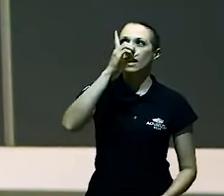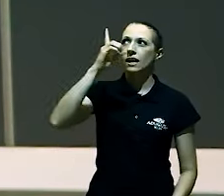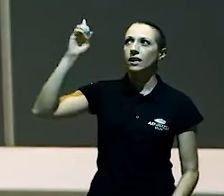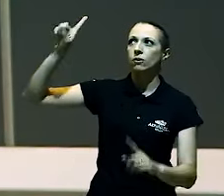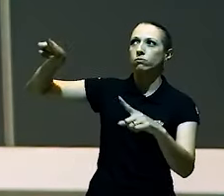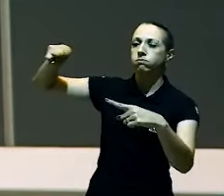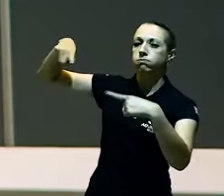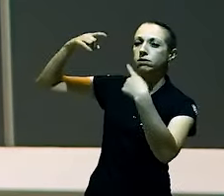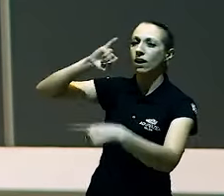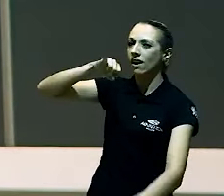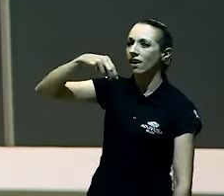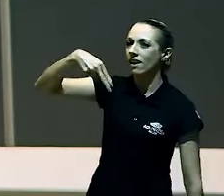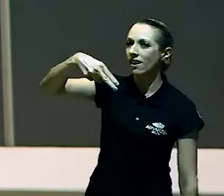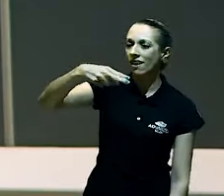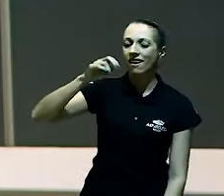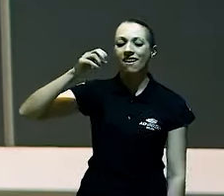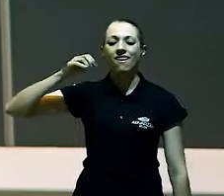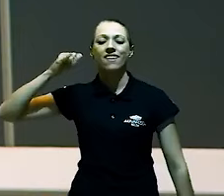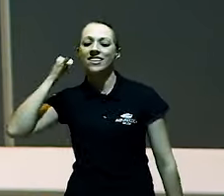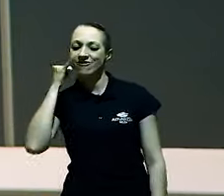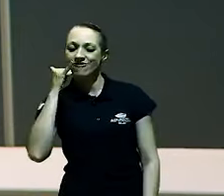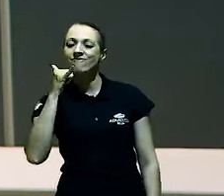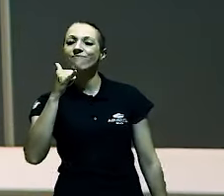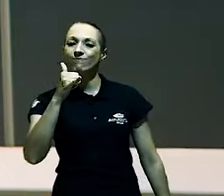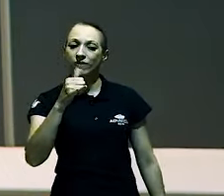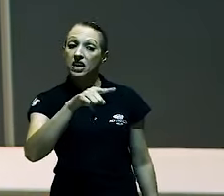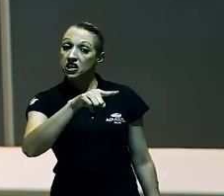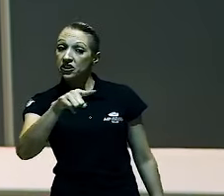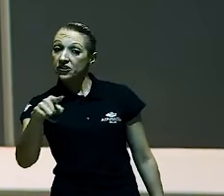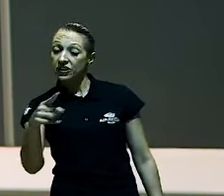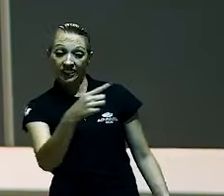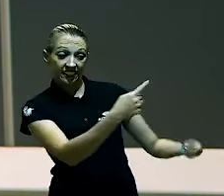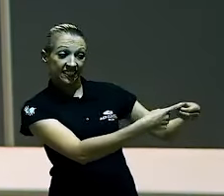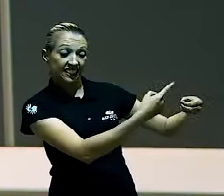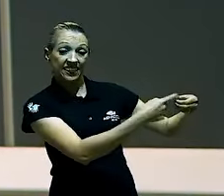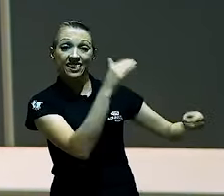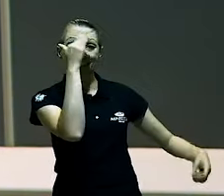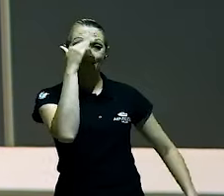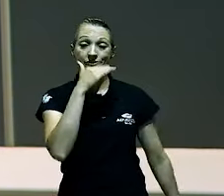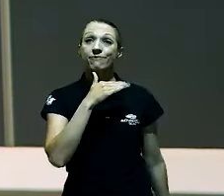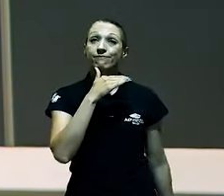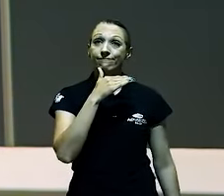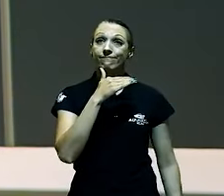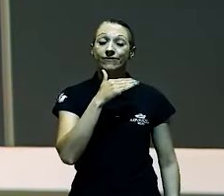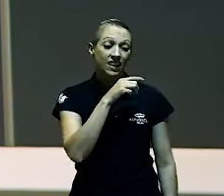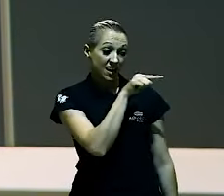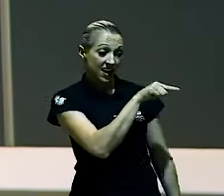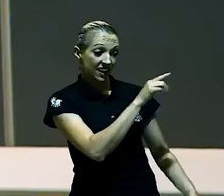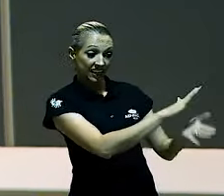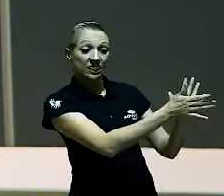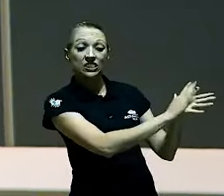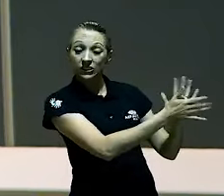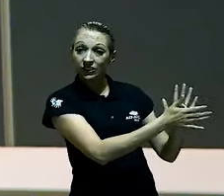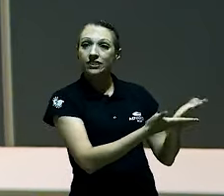forma satírica, dizendo para ele: você não vai a Nínive porque Nínive é má, e você acha que ela deve ser destruída.